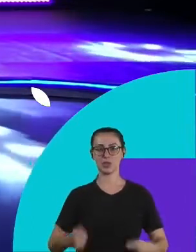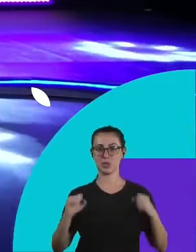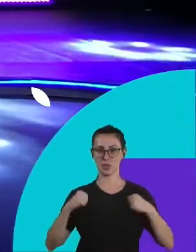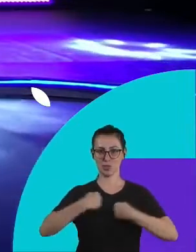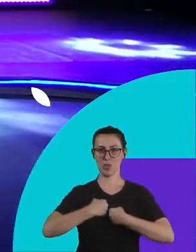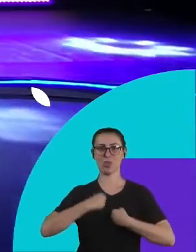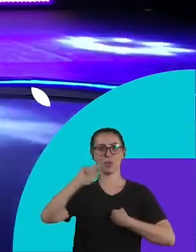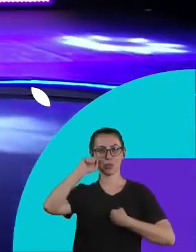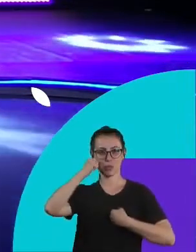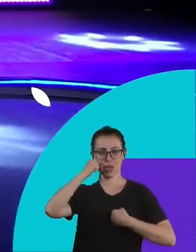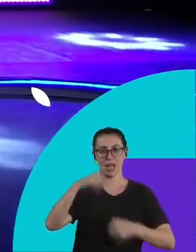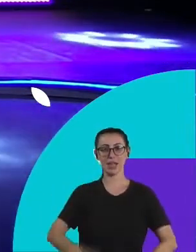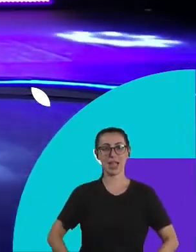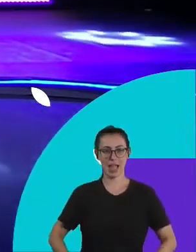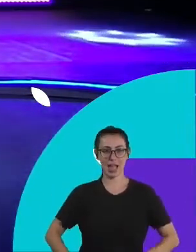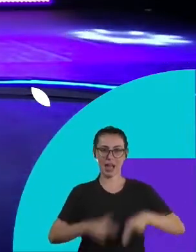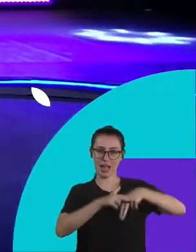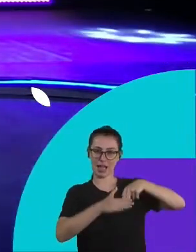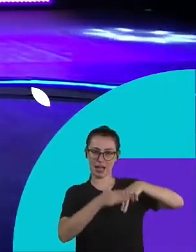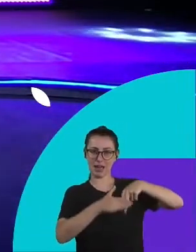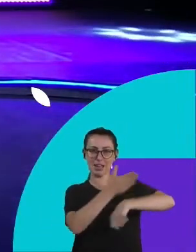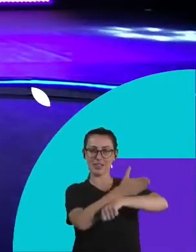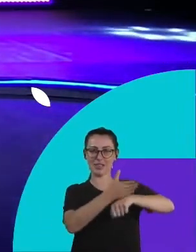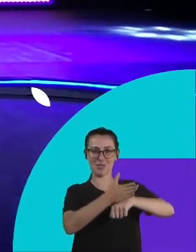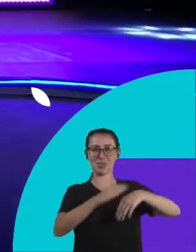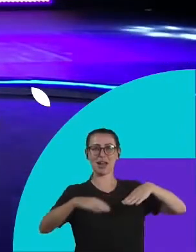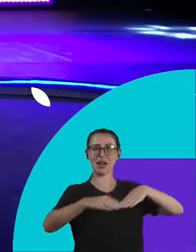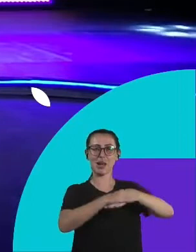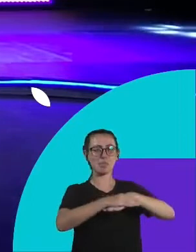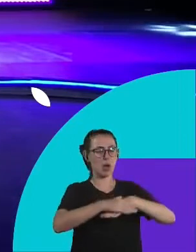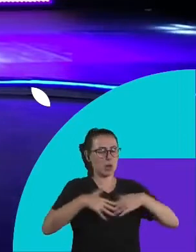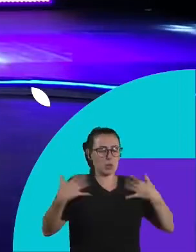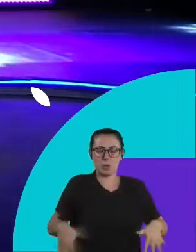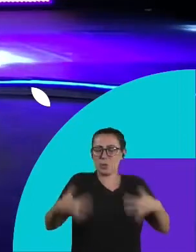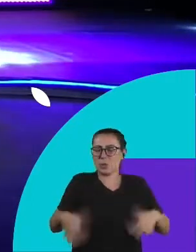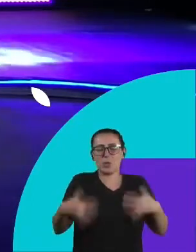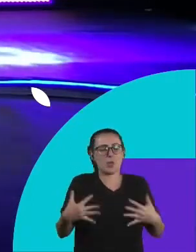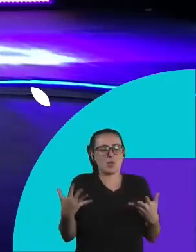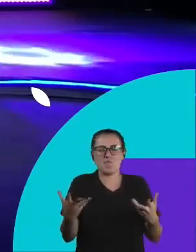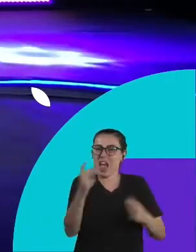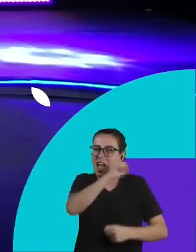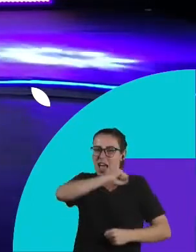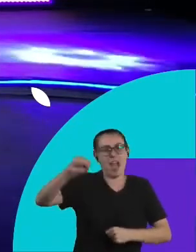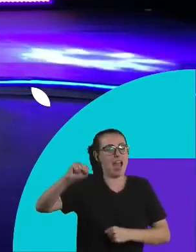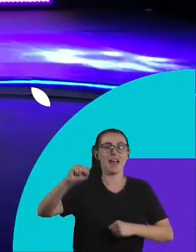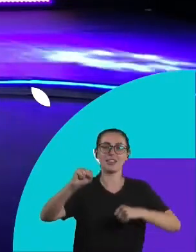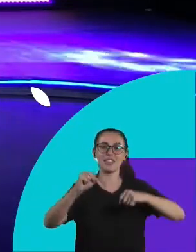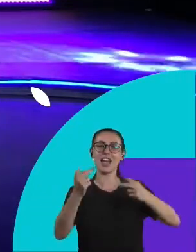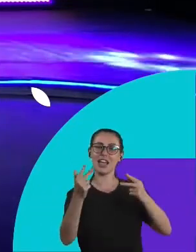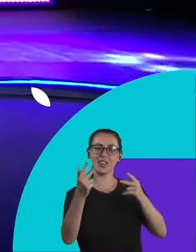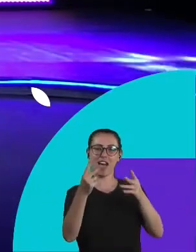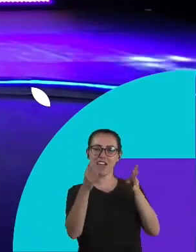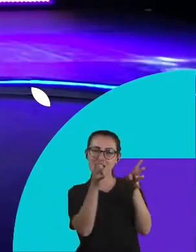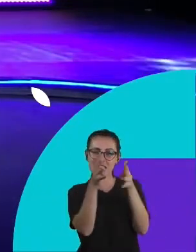blazer preto, uma calça branca, uma bota bafo, toda tigresa aqui, zebrada. E